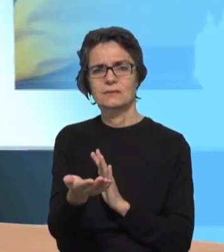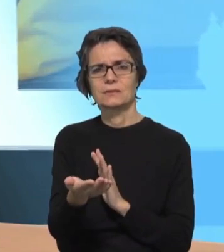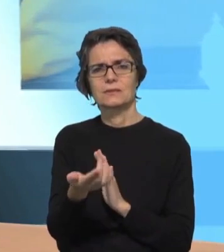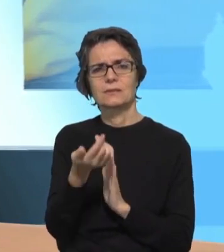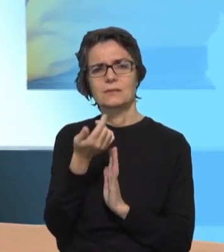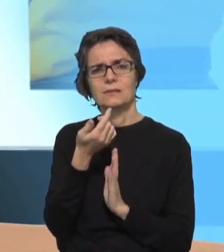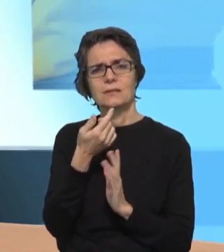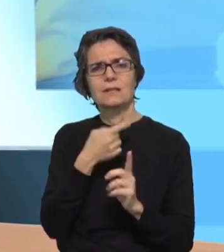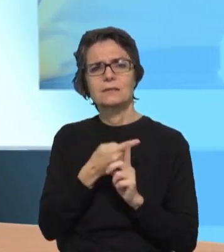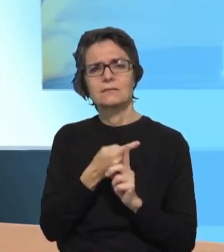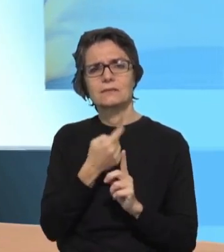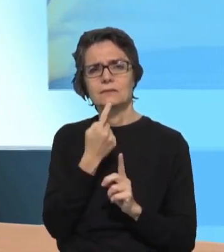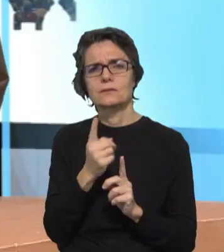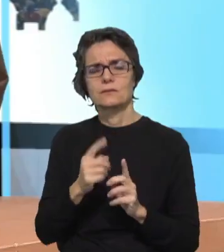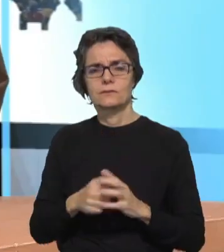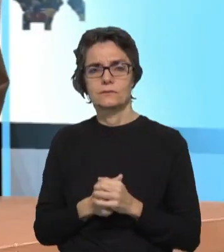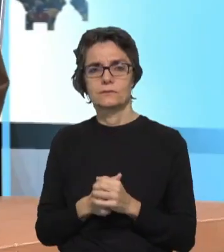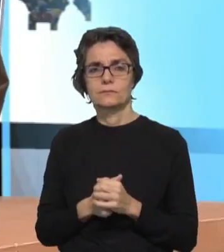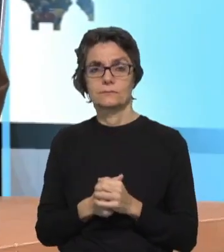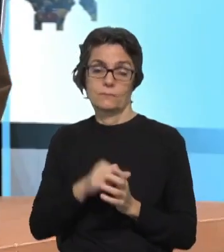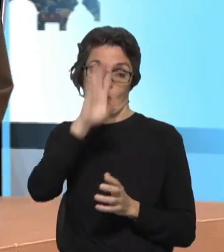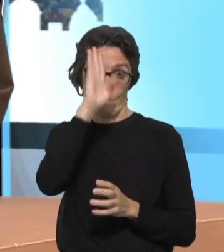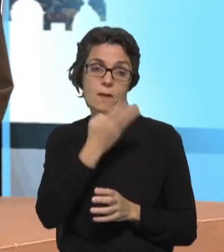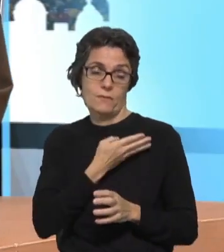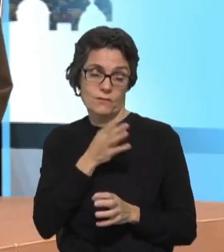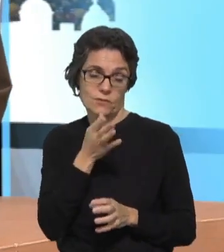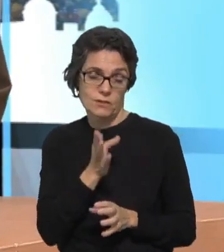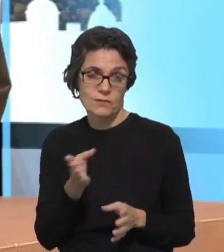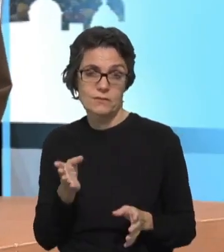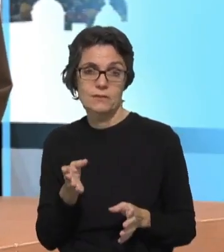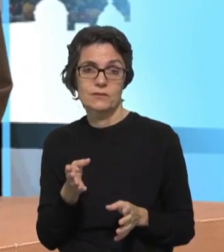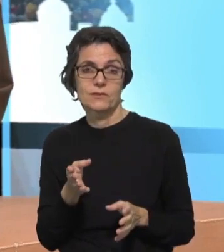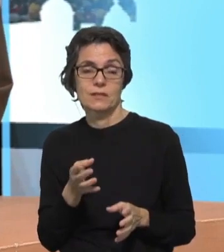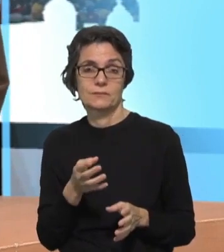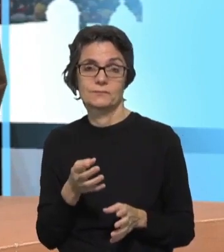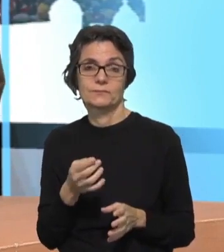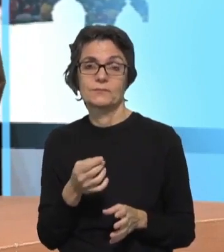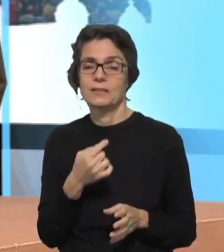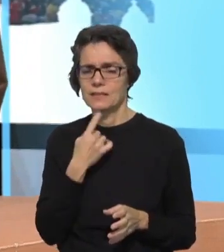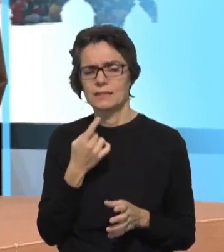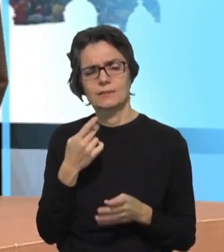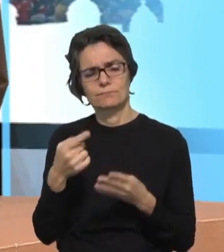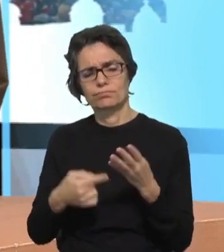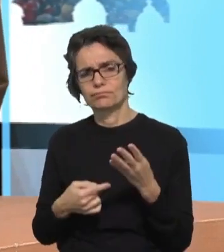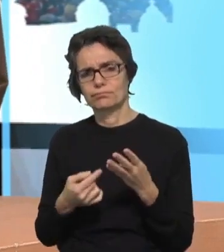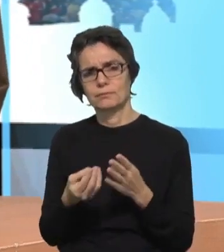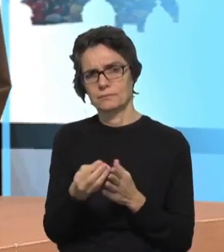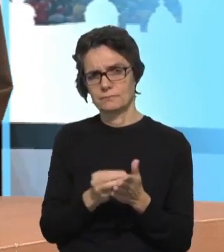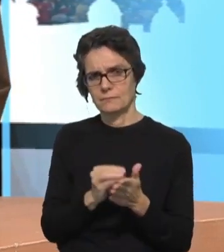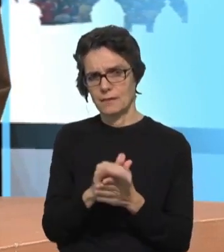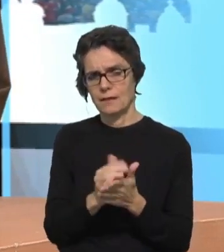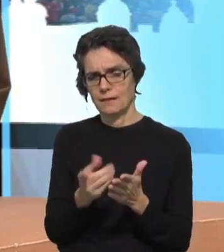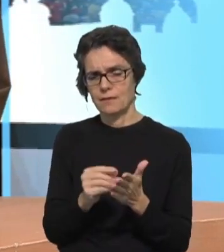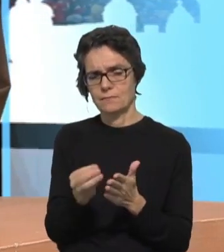da experiência de São Francisco? Como diz o Papa Francisco, e não se cansa de repetir, não só na carta que escreveu sobre isso, mas ultimamente tenho